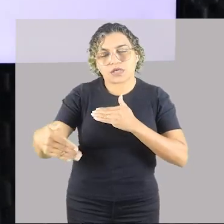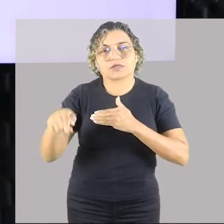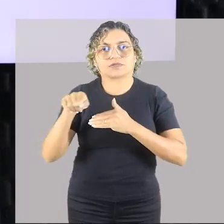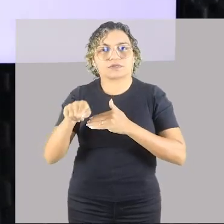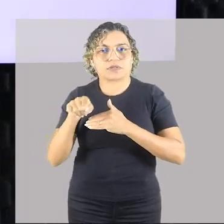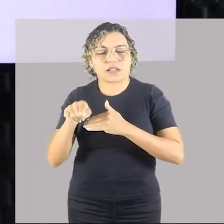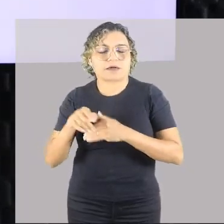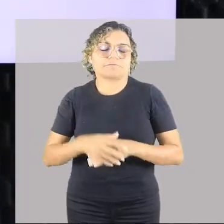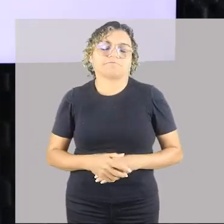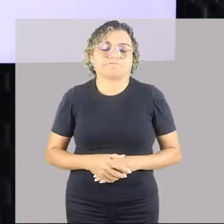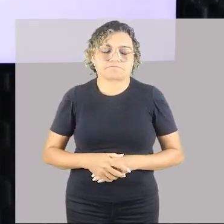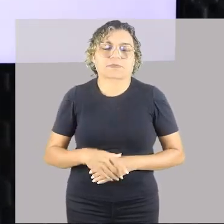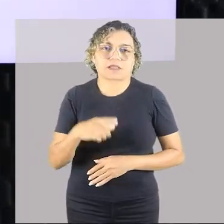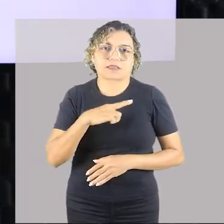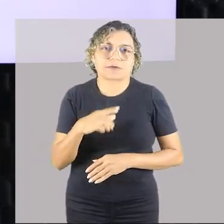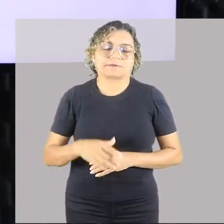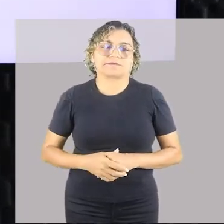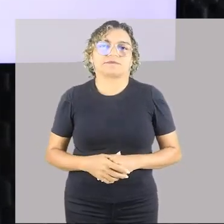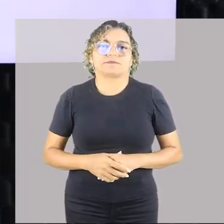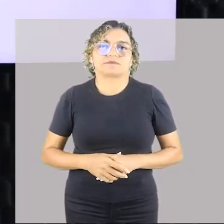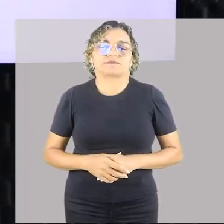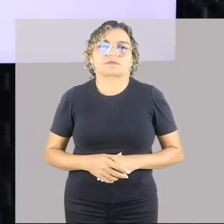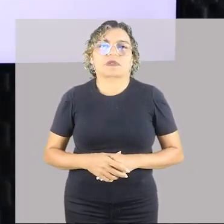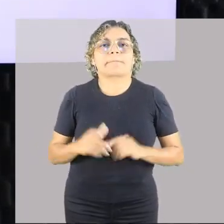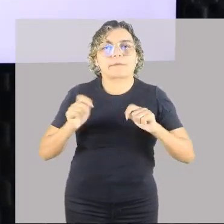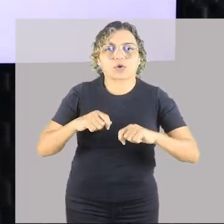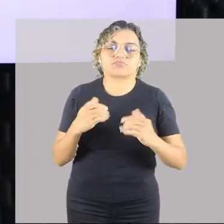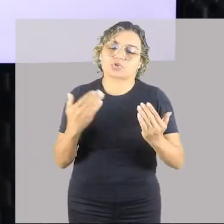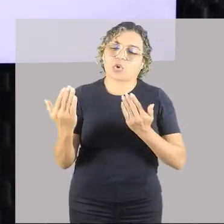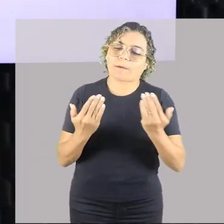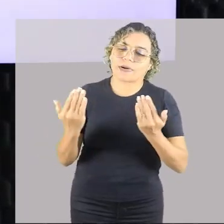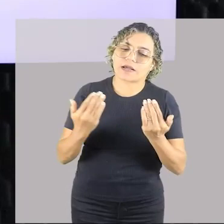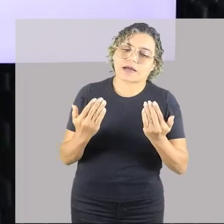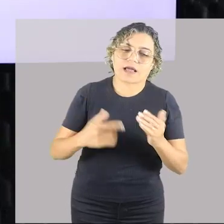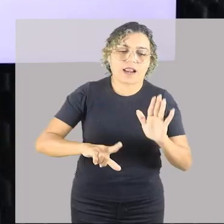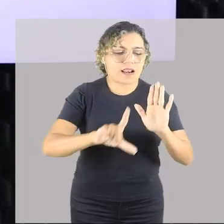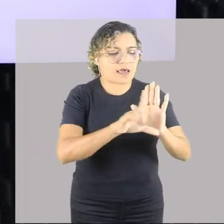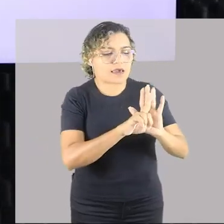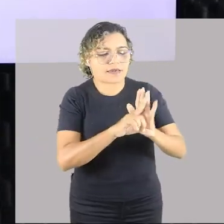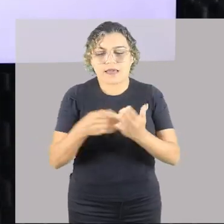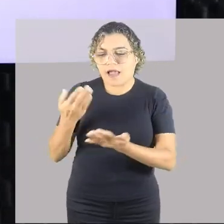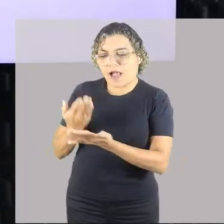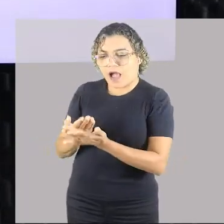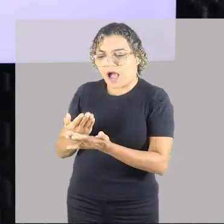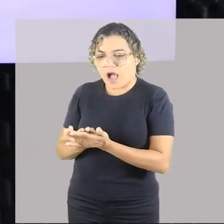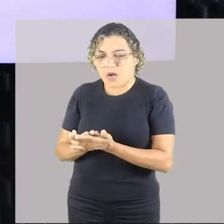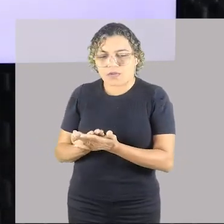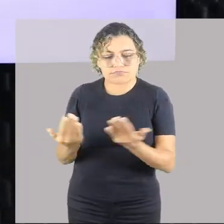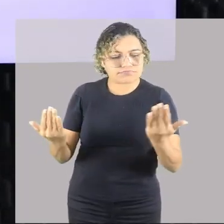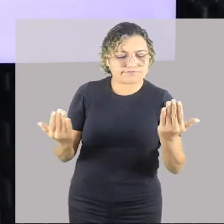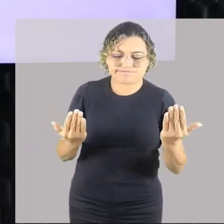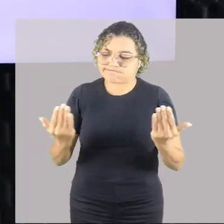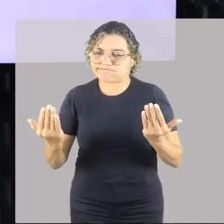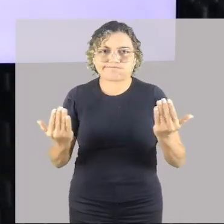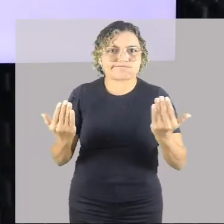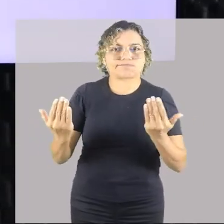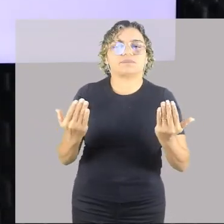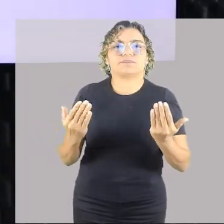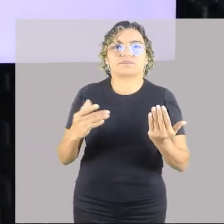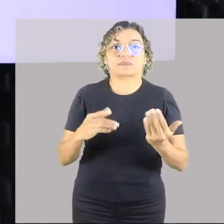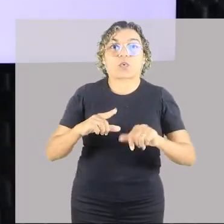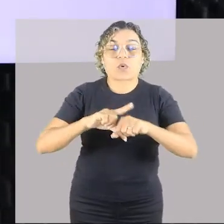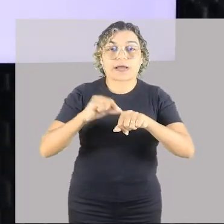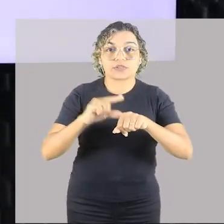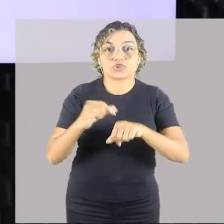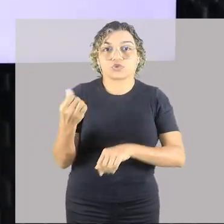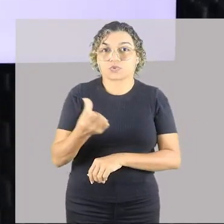Administrativo no seu Vadmecum. Essa é a hora de ir comparando a aula com a lei. E lá no artigo 6º tem